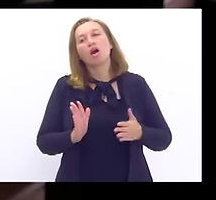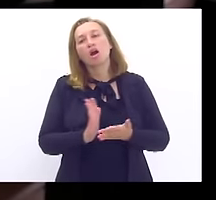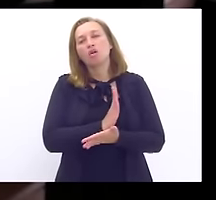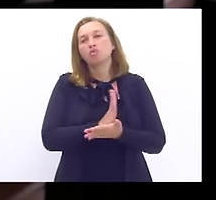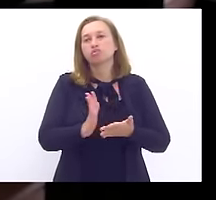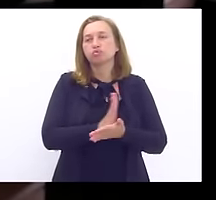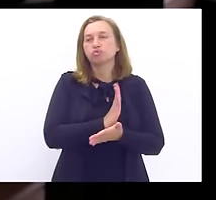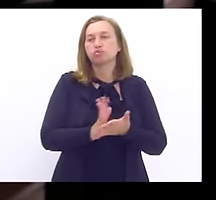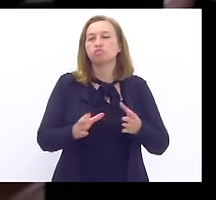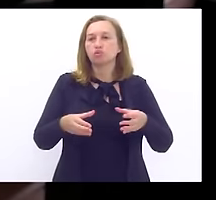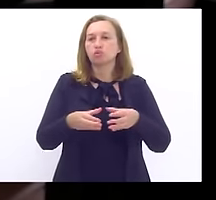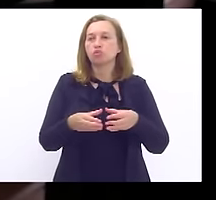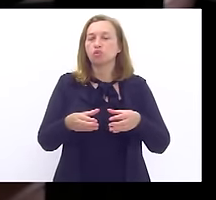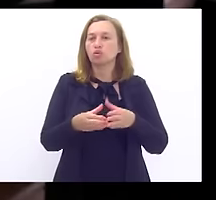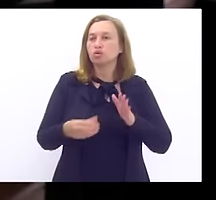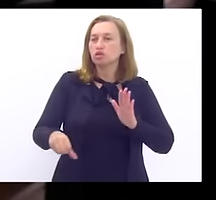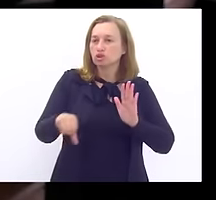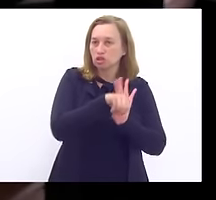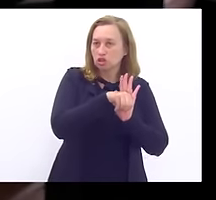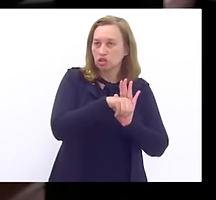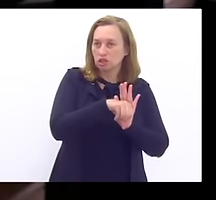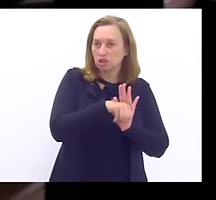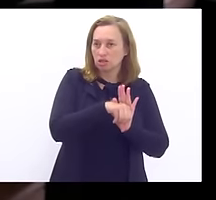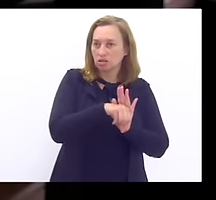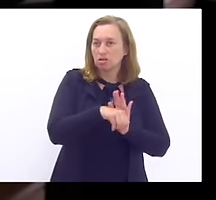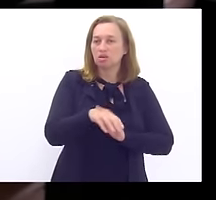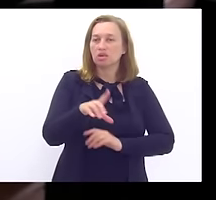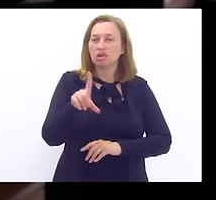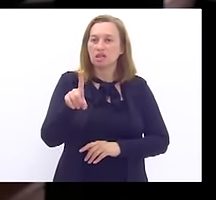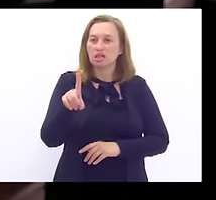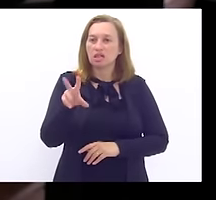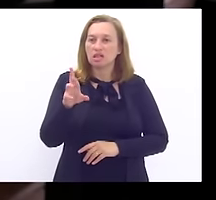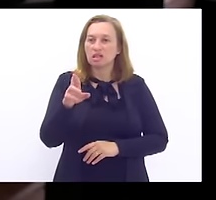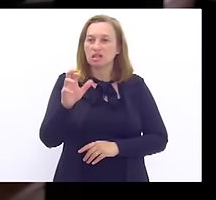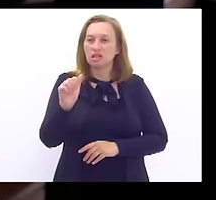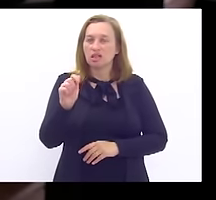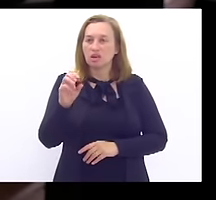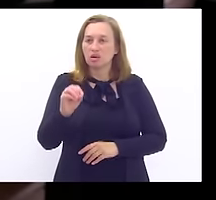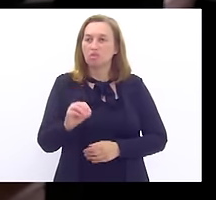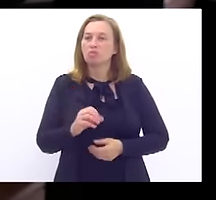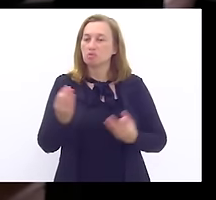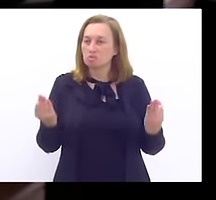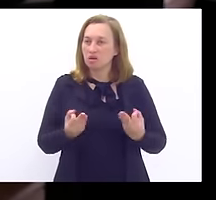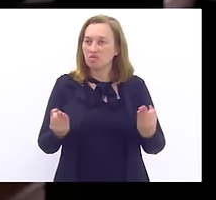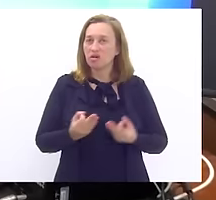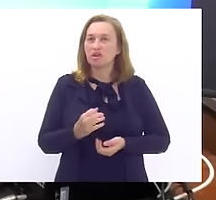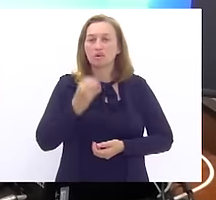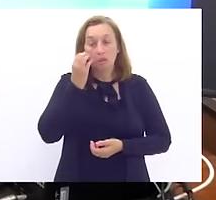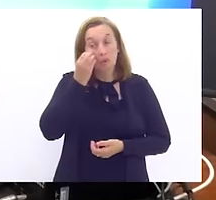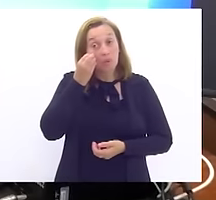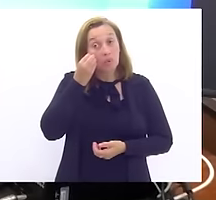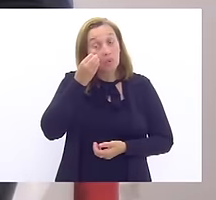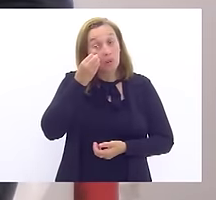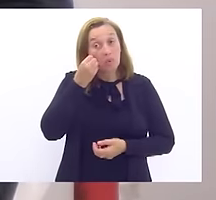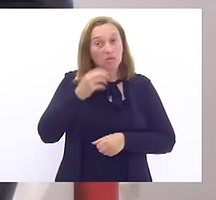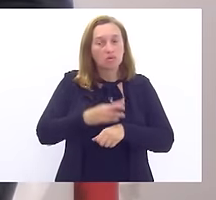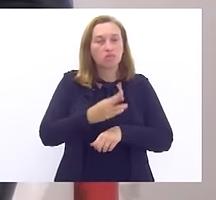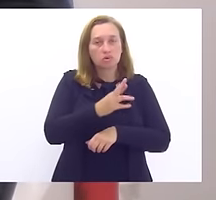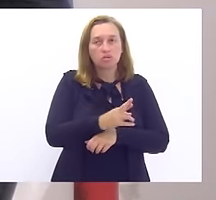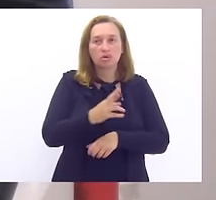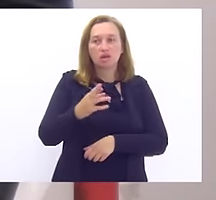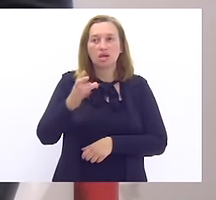organização criminosa ou de crimes da atribuição da Draco Doutor Carolina agradeço